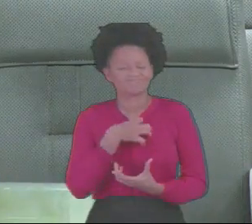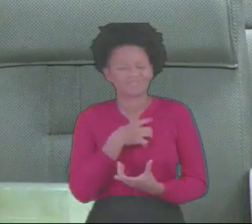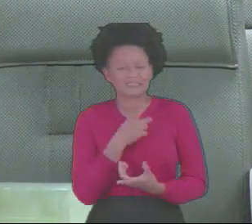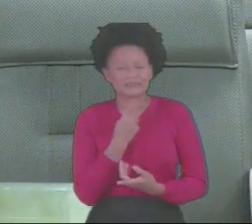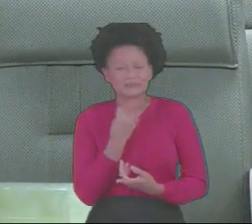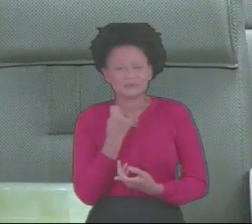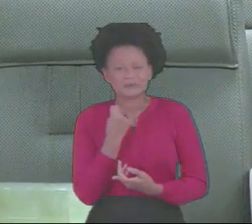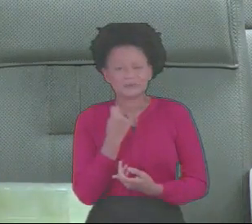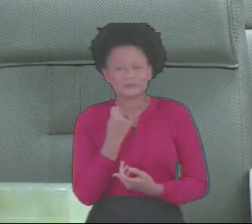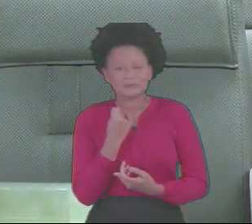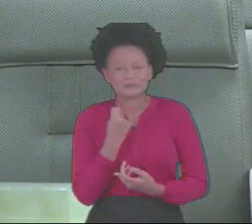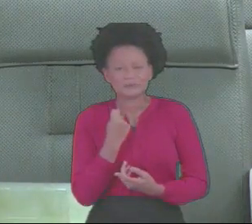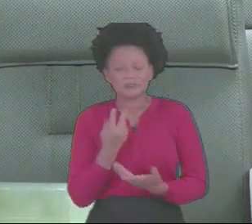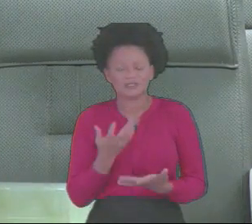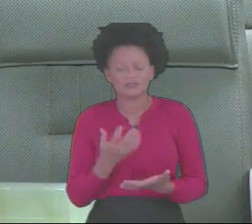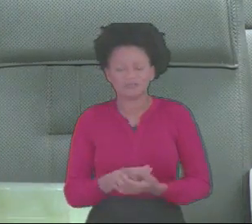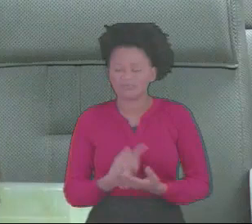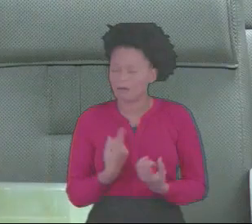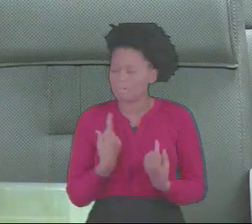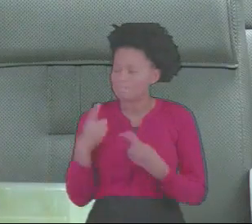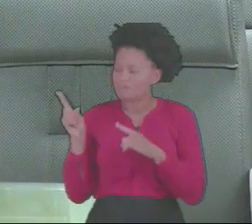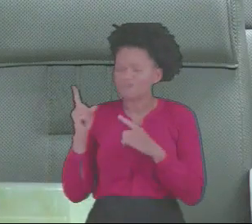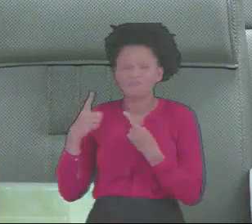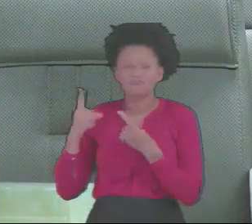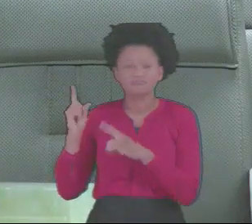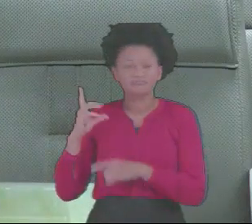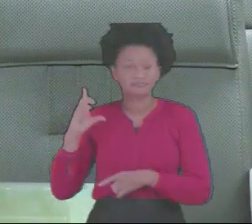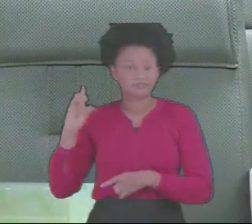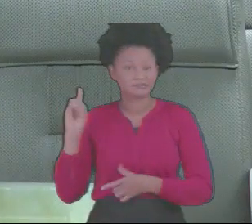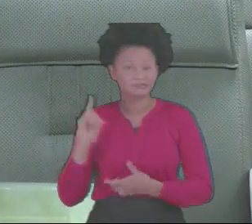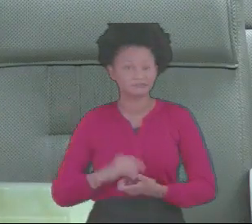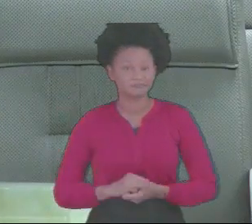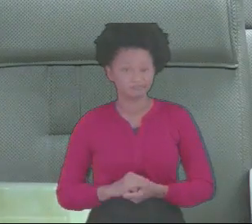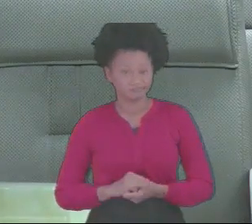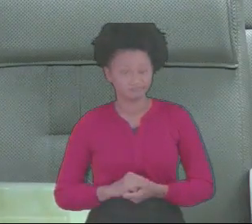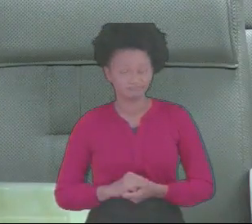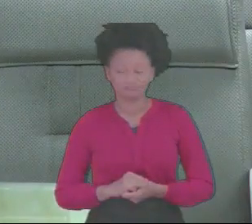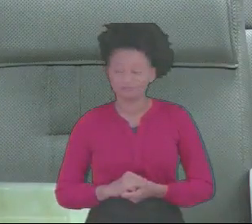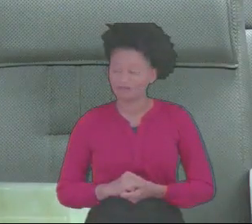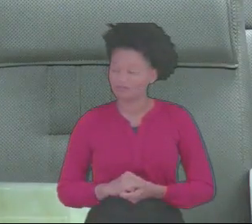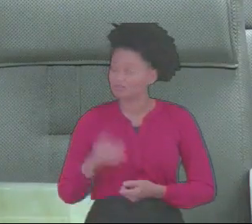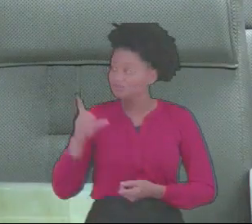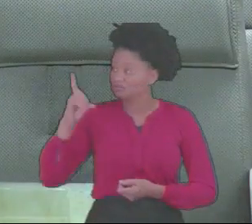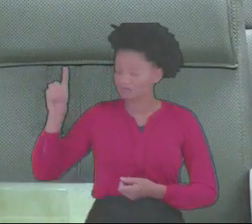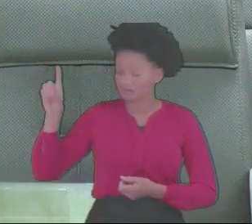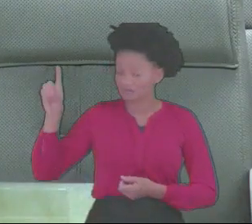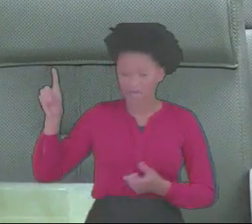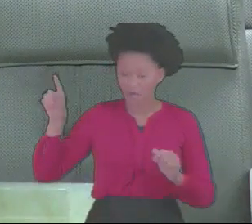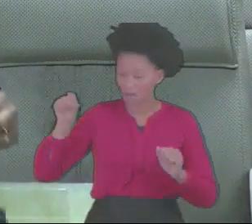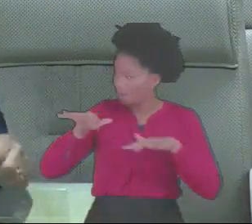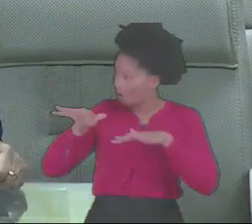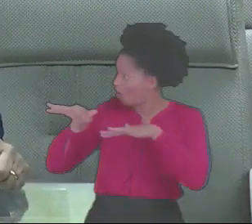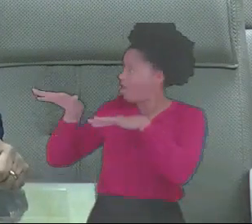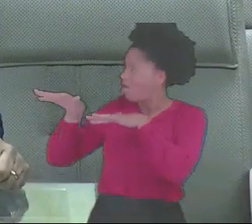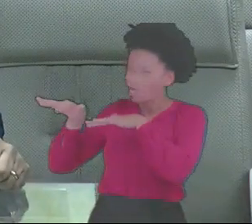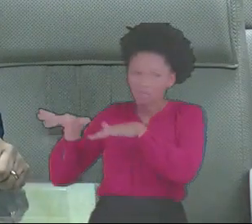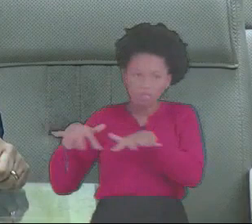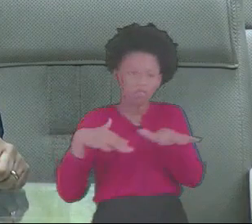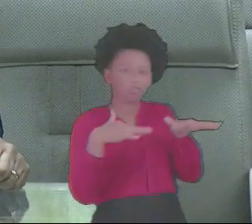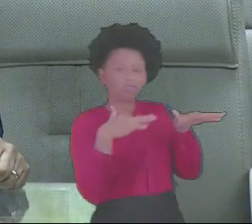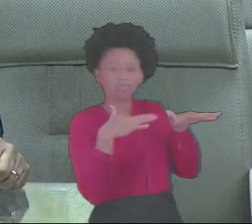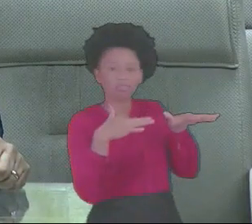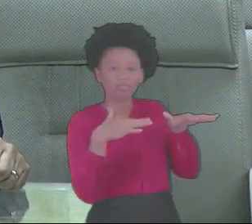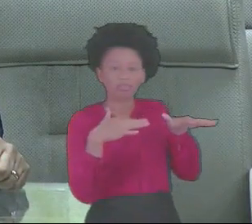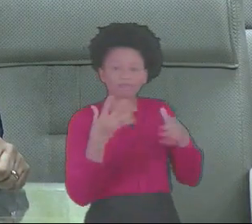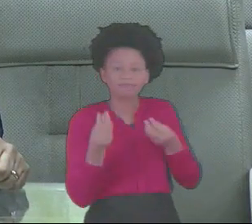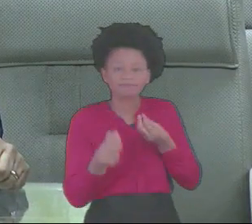o prevaricaram contra Deus a virar uma as costas contra o todo poderoso